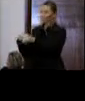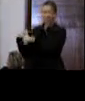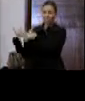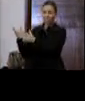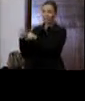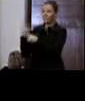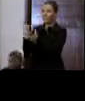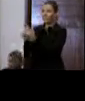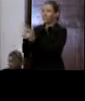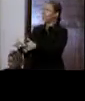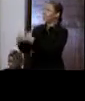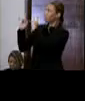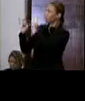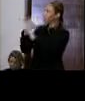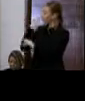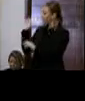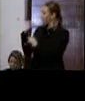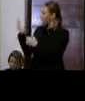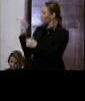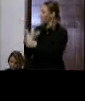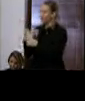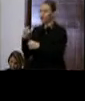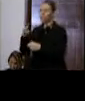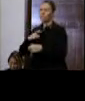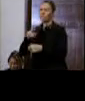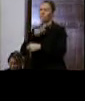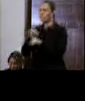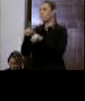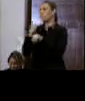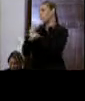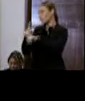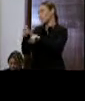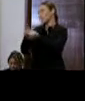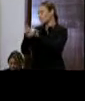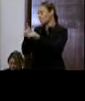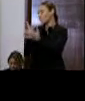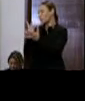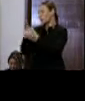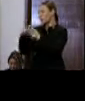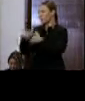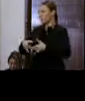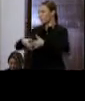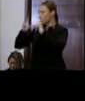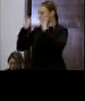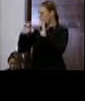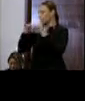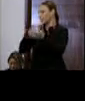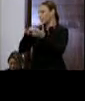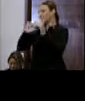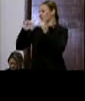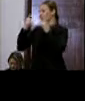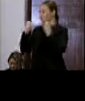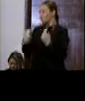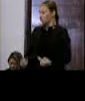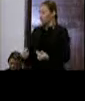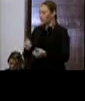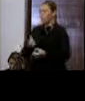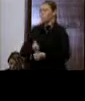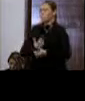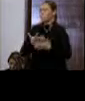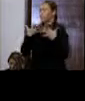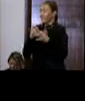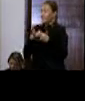mesmo prédio, né? O Ministério Público do Trabalho, a Procuradoria-Geral, funciona no mesmo prédio que funciona a Secretaria de Direitos Humanos. É um prazer enorme